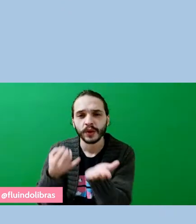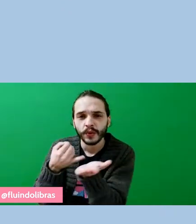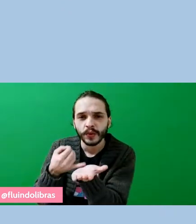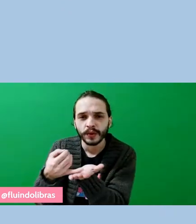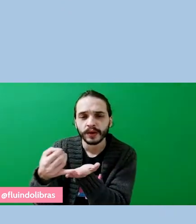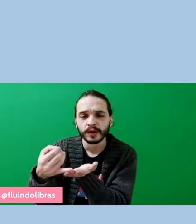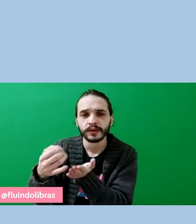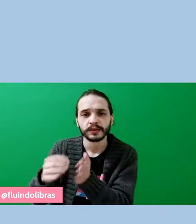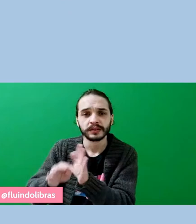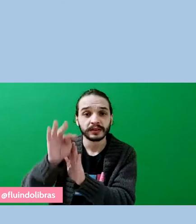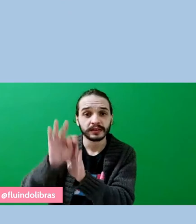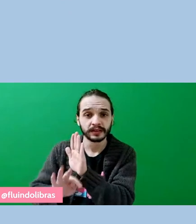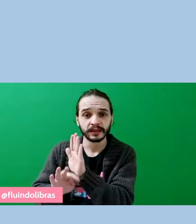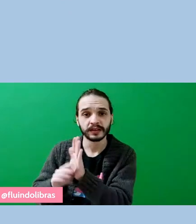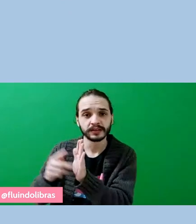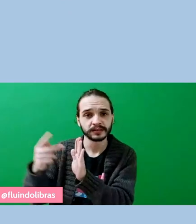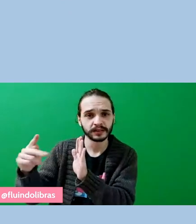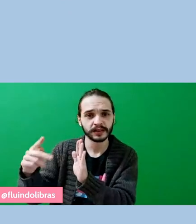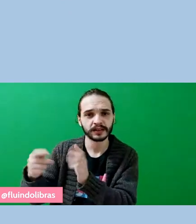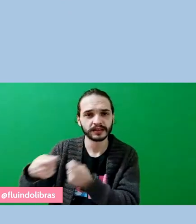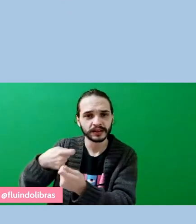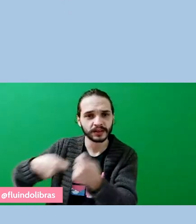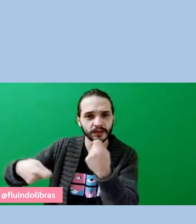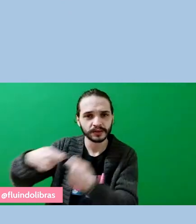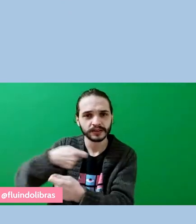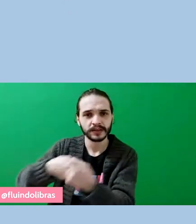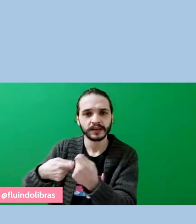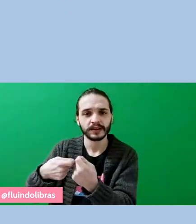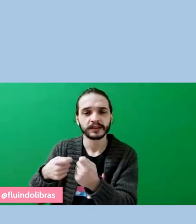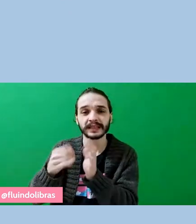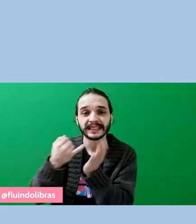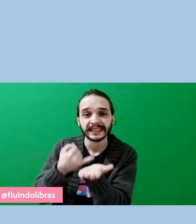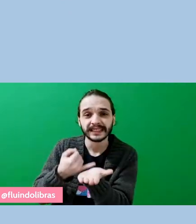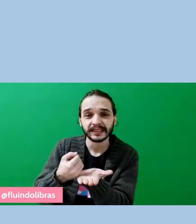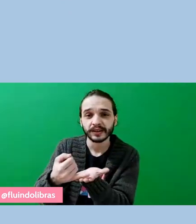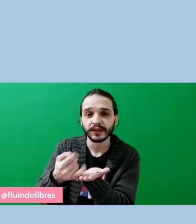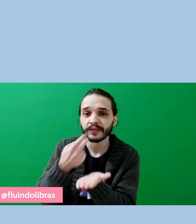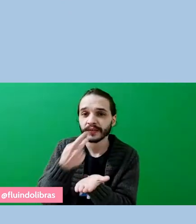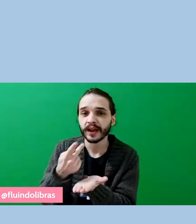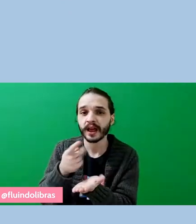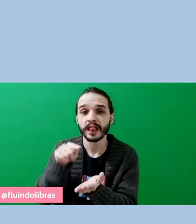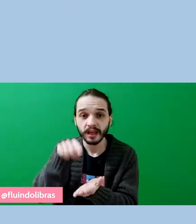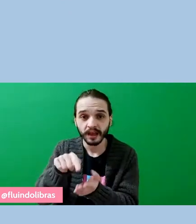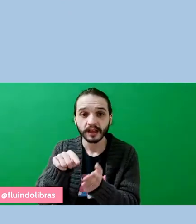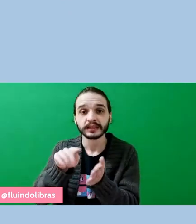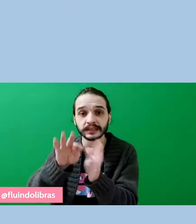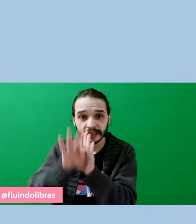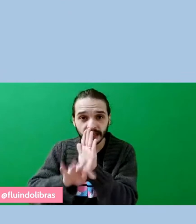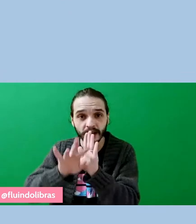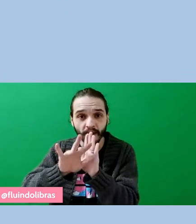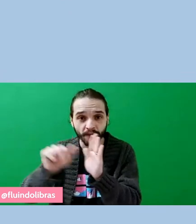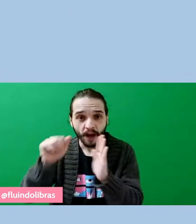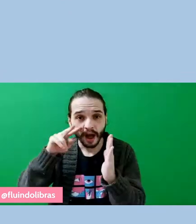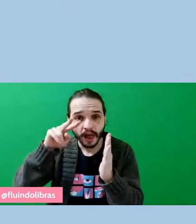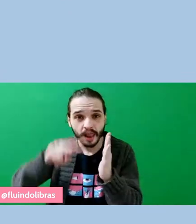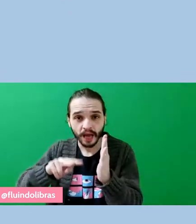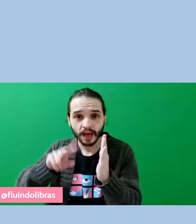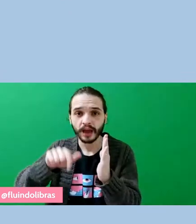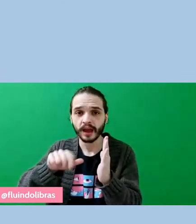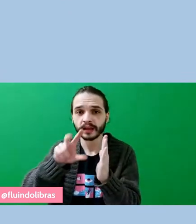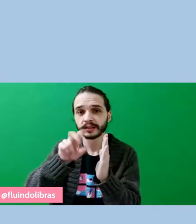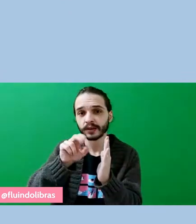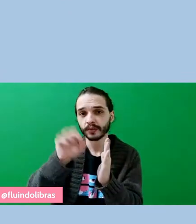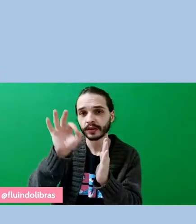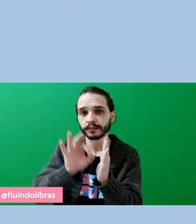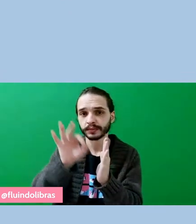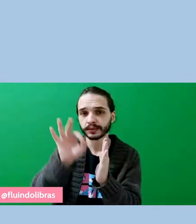publicação desse texto dos negociantes, ele fala: esse texto que vocês vão ler é 50% do espetáculo, o outro